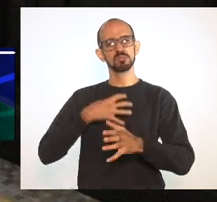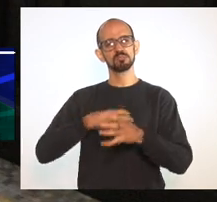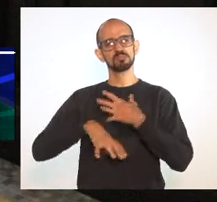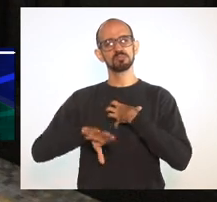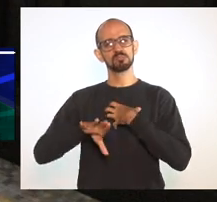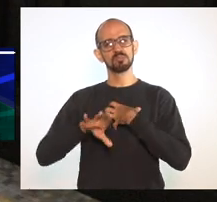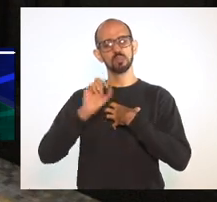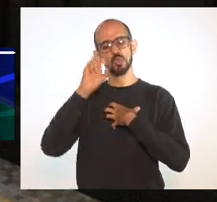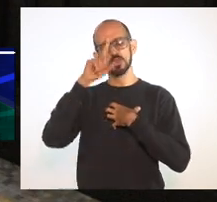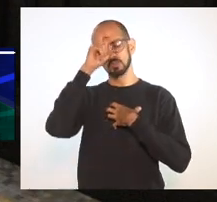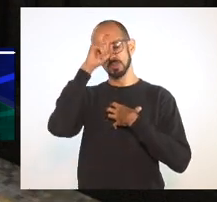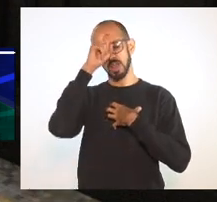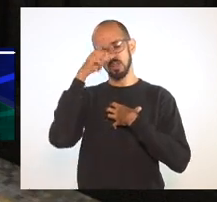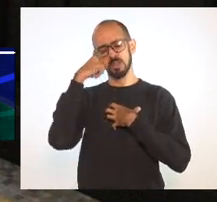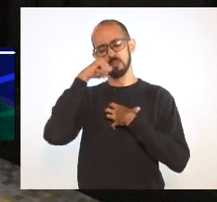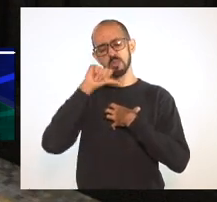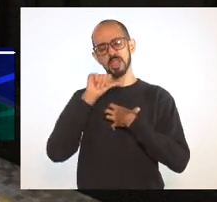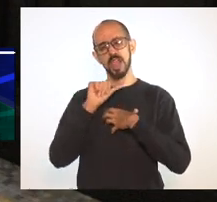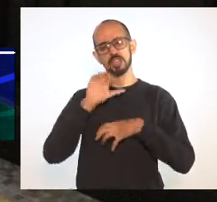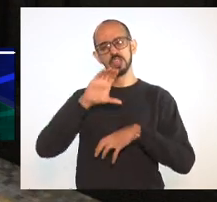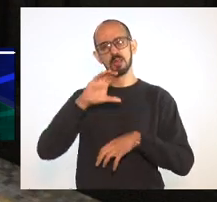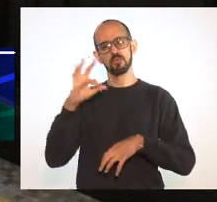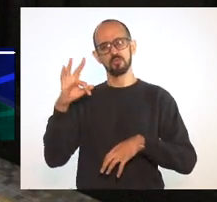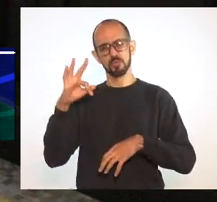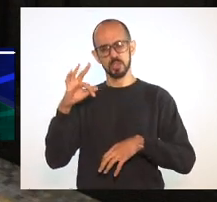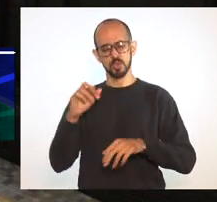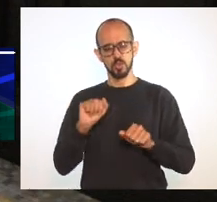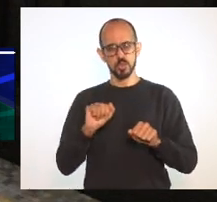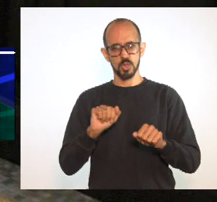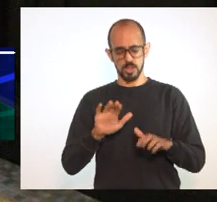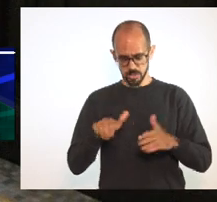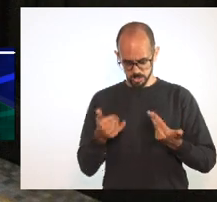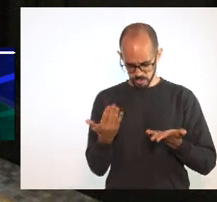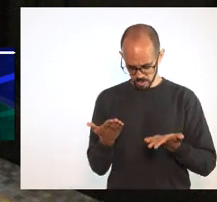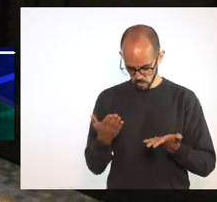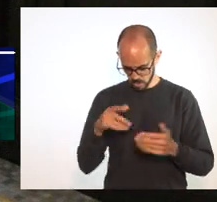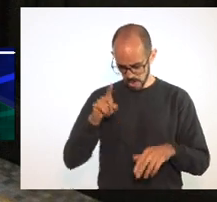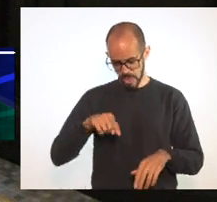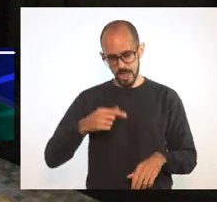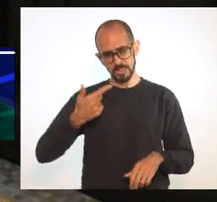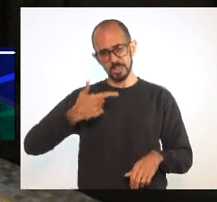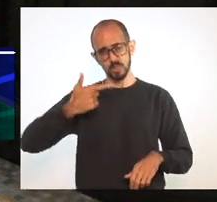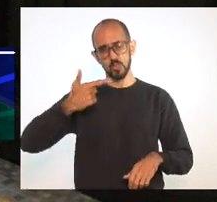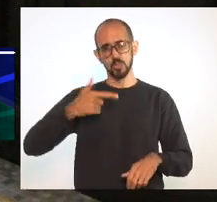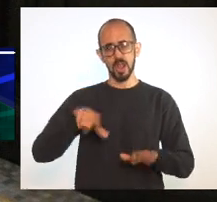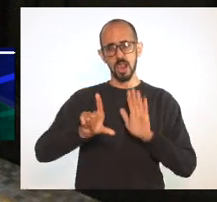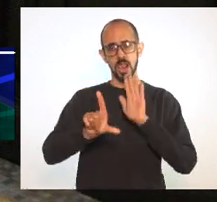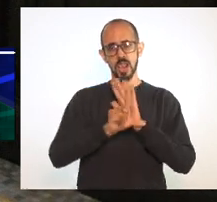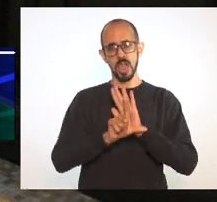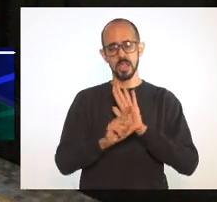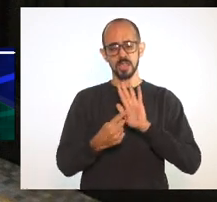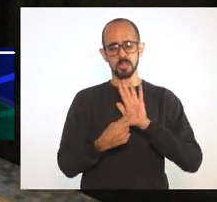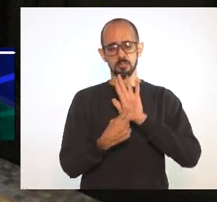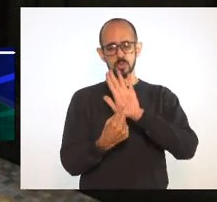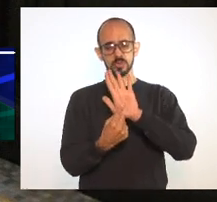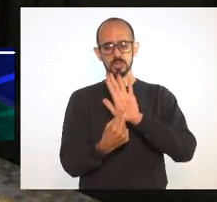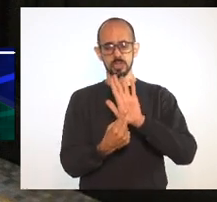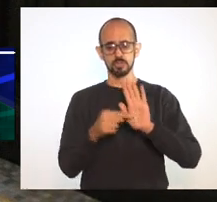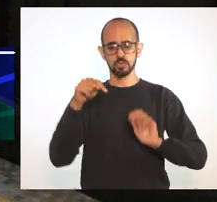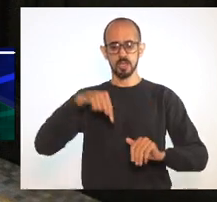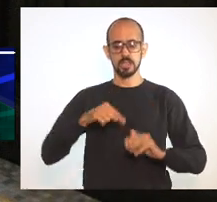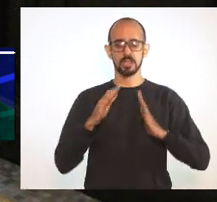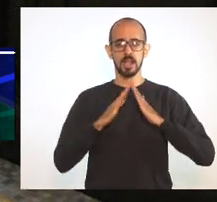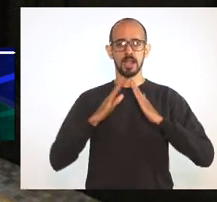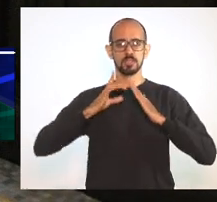da Mulher de Cabo Frio. Para além disso, essa é a segunda lei que mostramos aqui nessa casa,